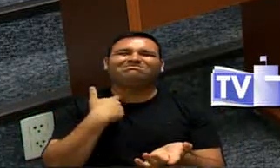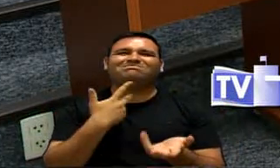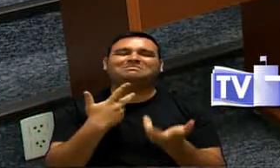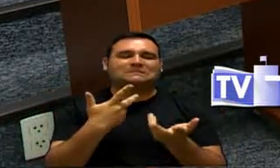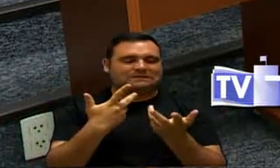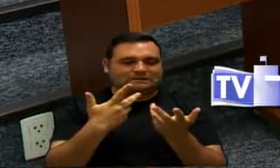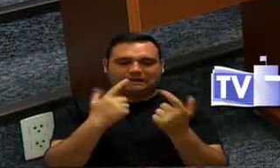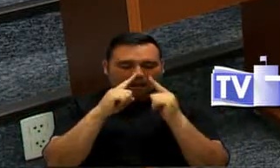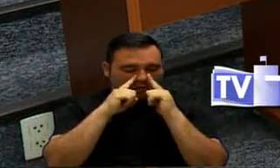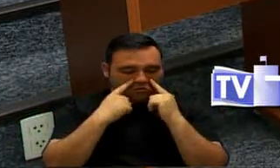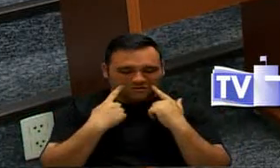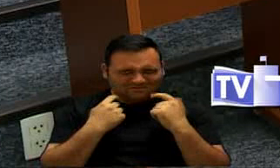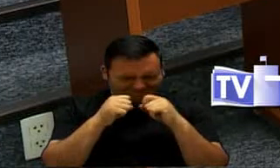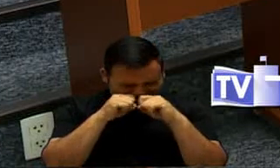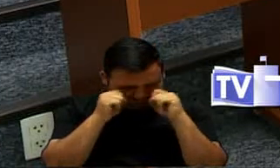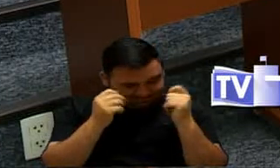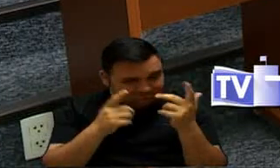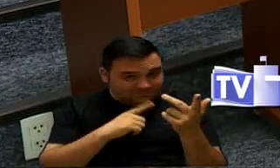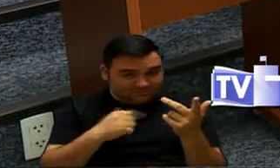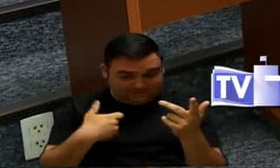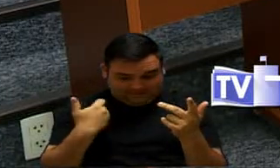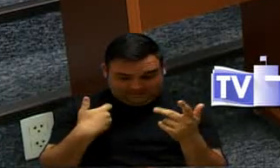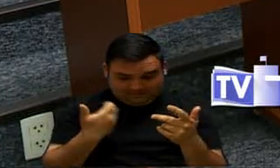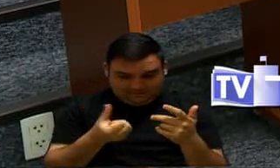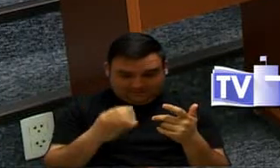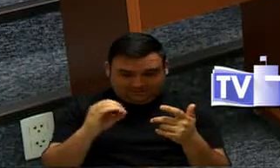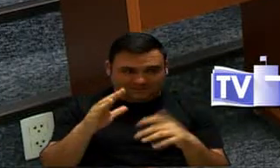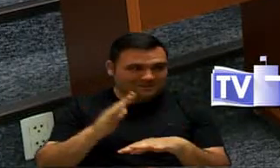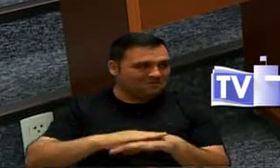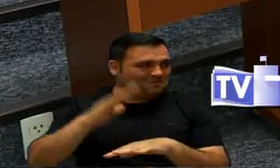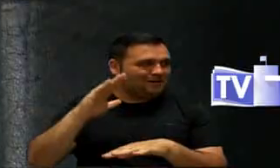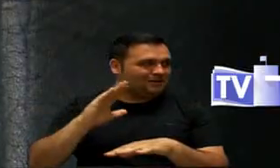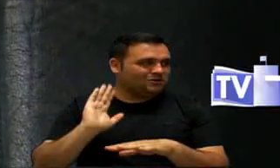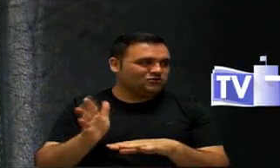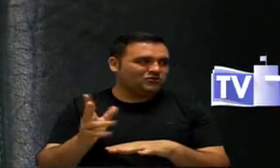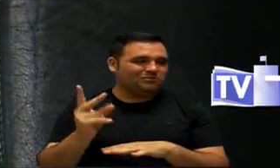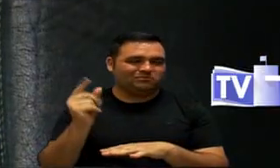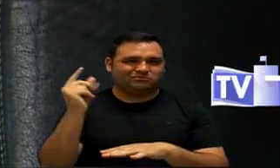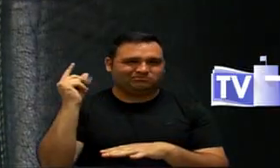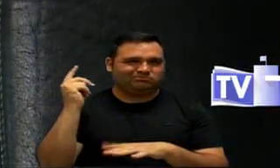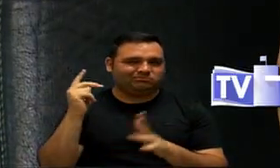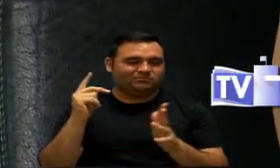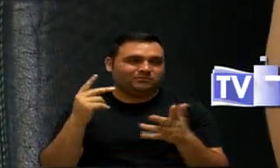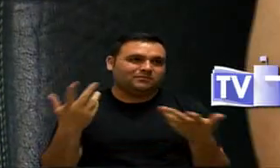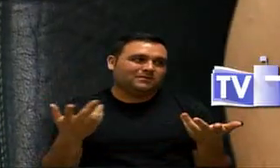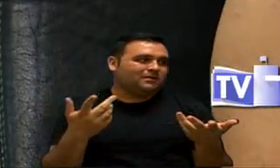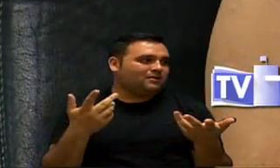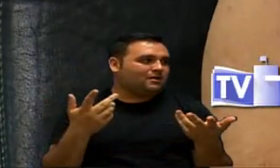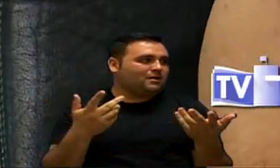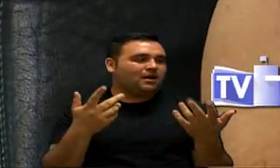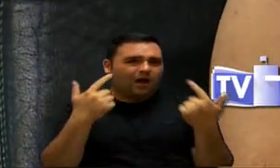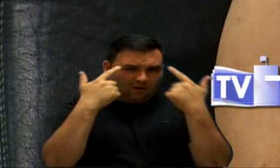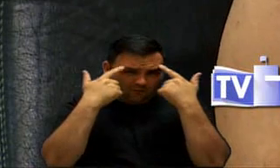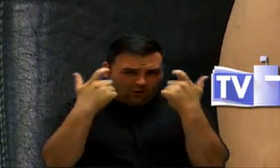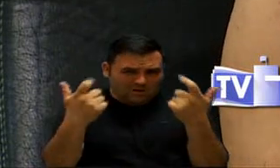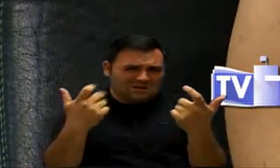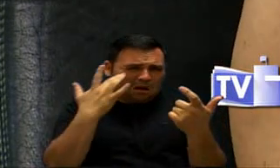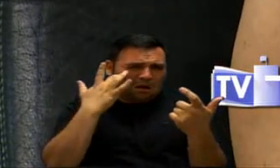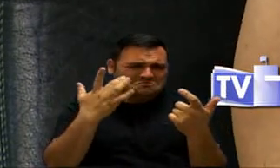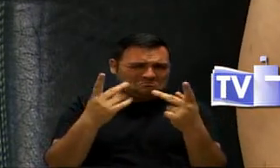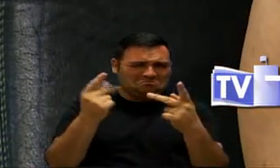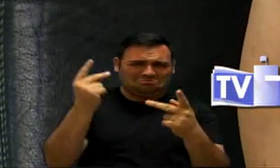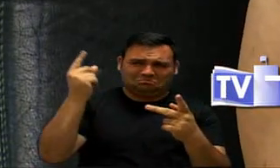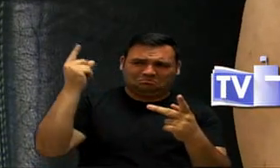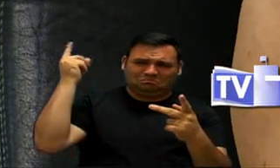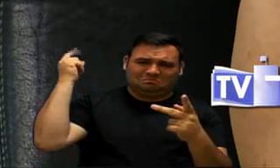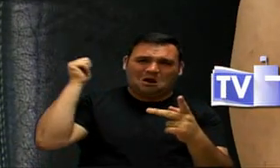chorar. Como já passei dos 60 faz algum tempo, na minha avaliação, a violência já tinha ficado lá atrás,